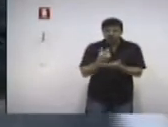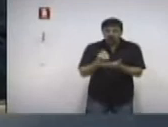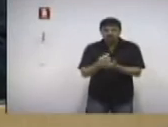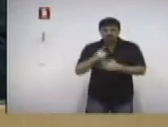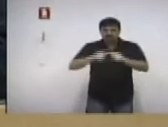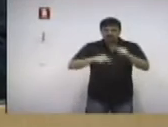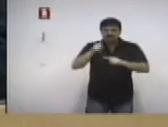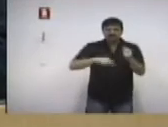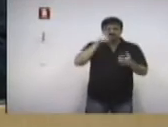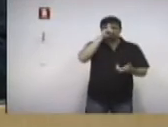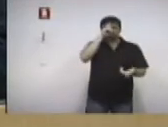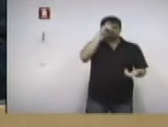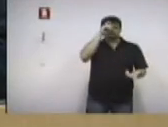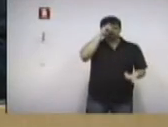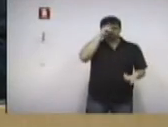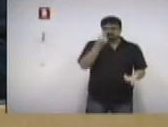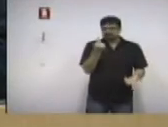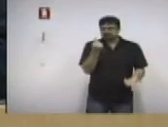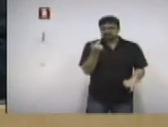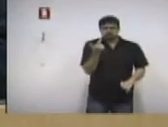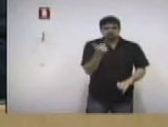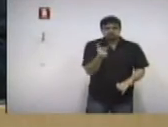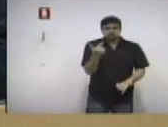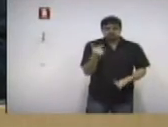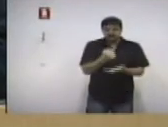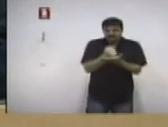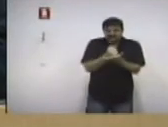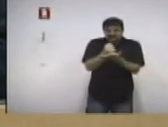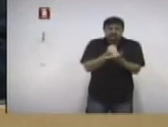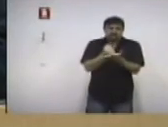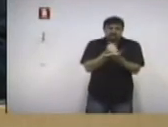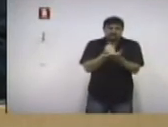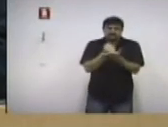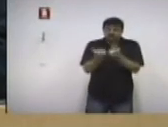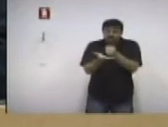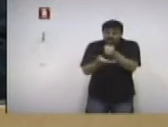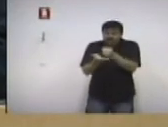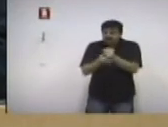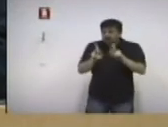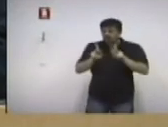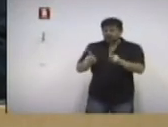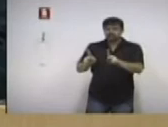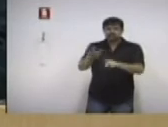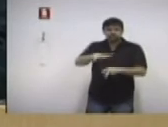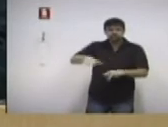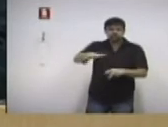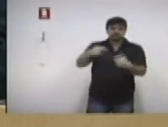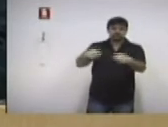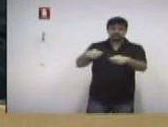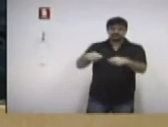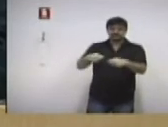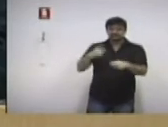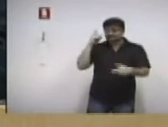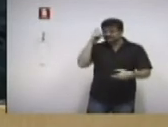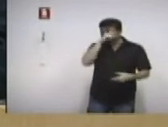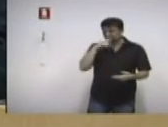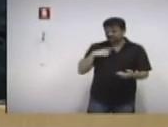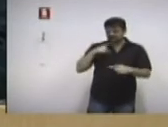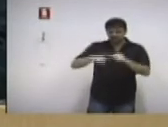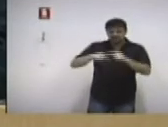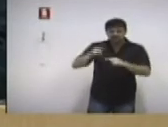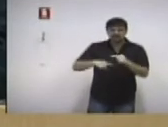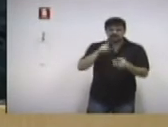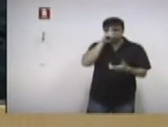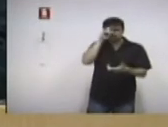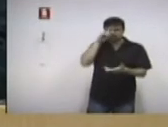seringa agulha remédios básicos nosso município está com dificuldade ao